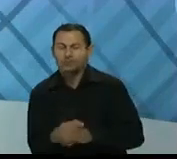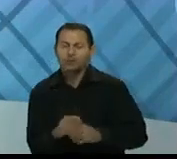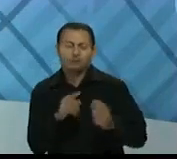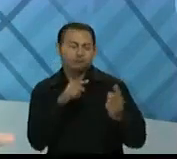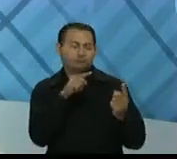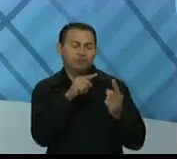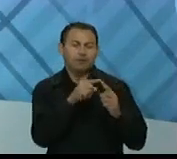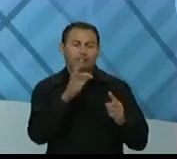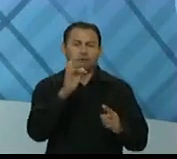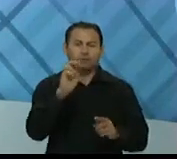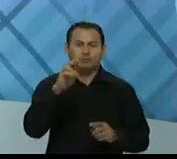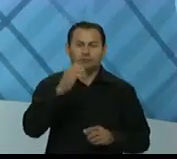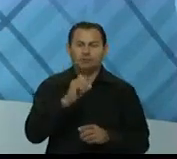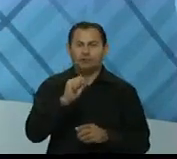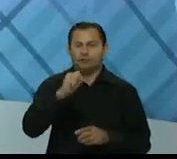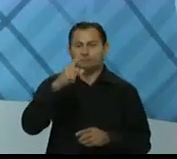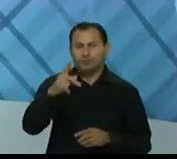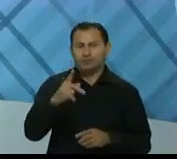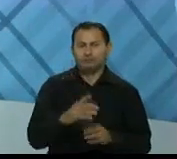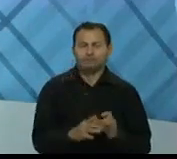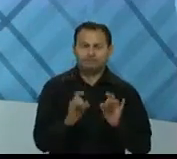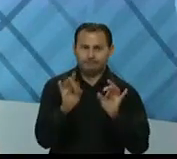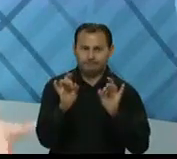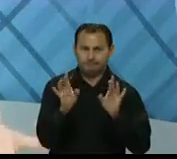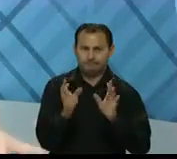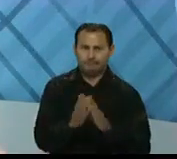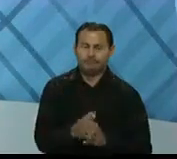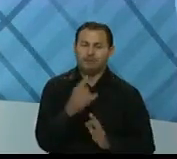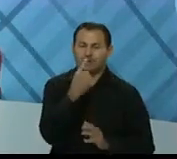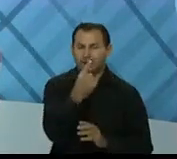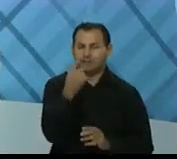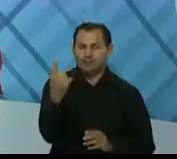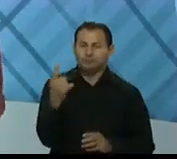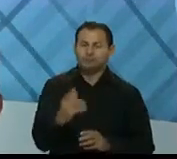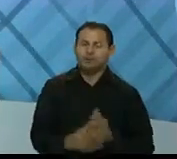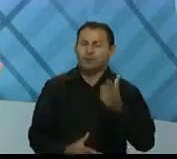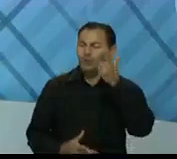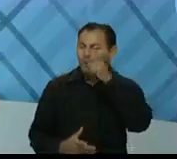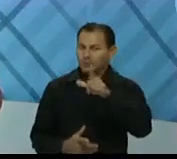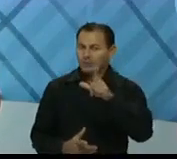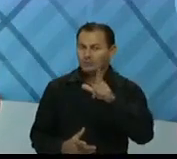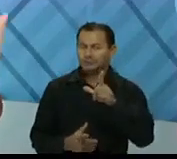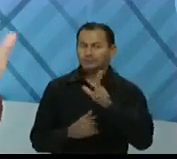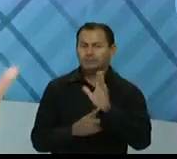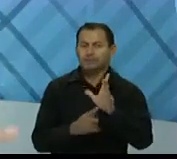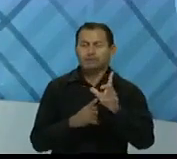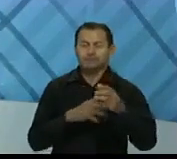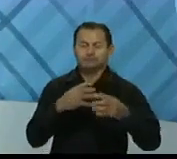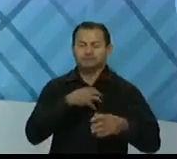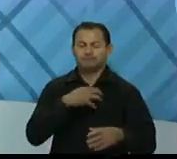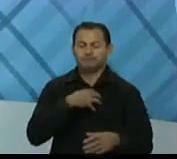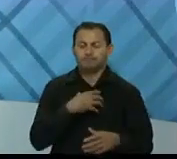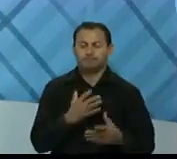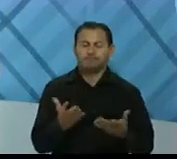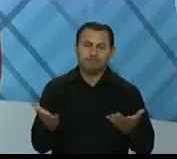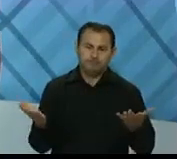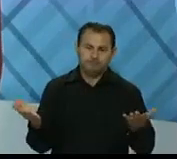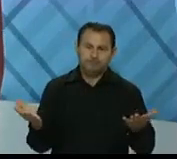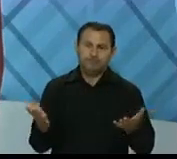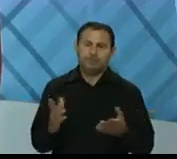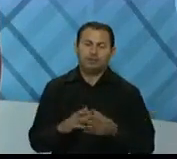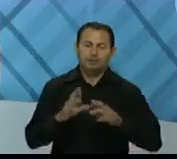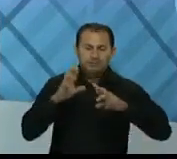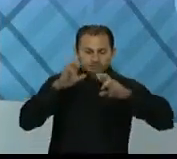função representa uma situação específica, cada uma ela consegue ter um comportamento. Então, tem